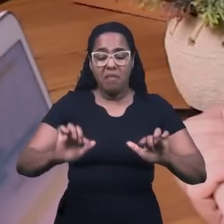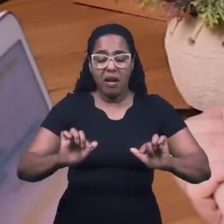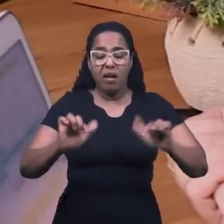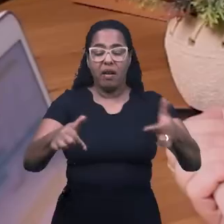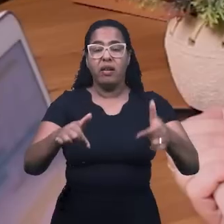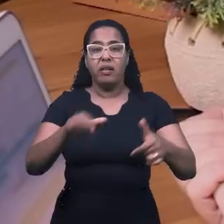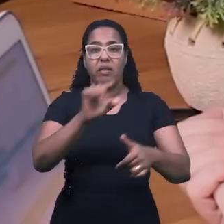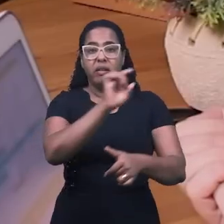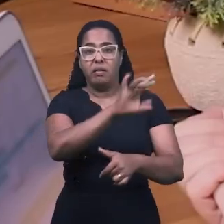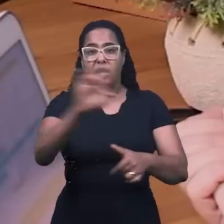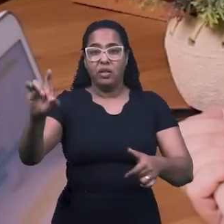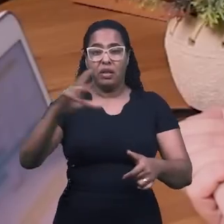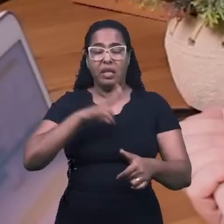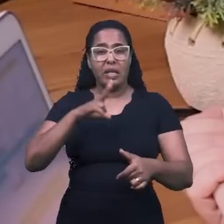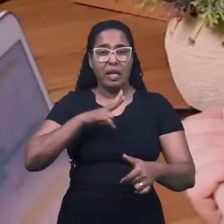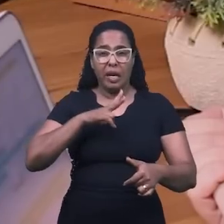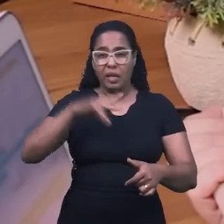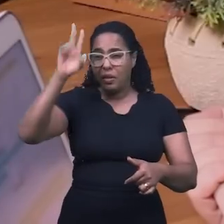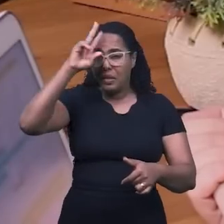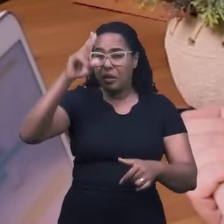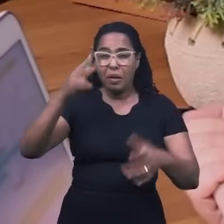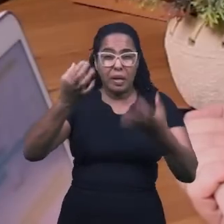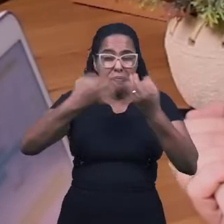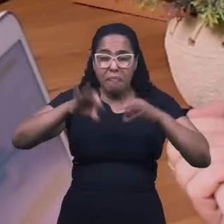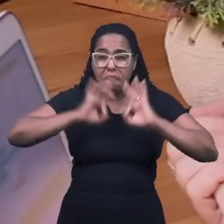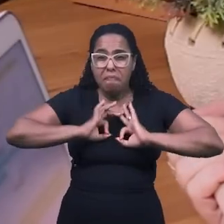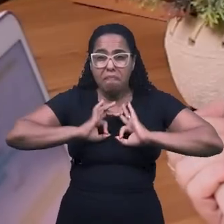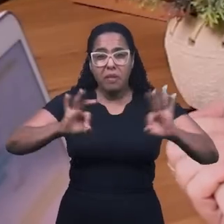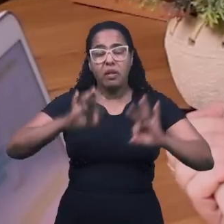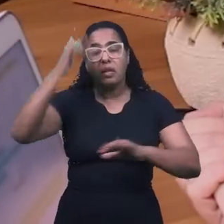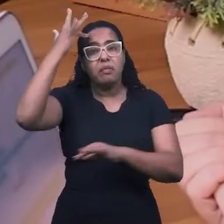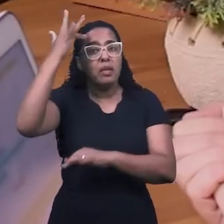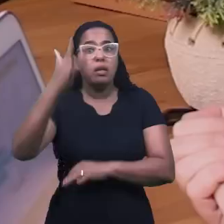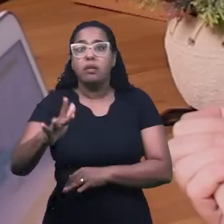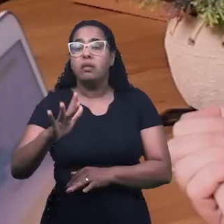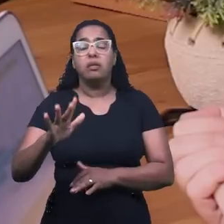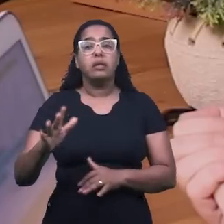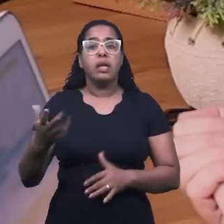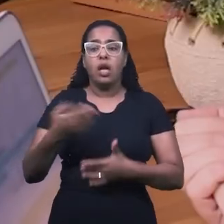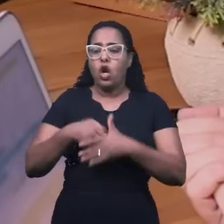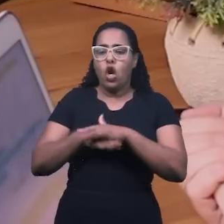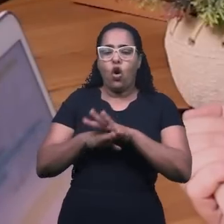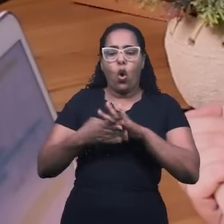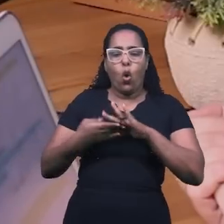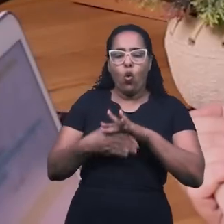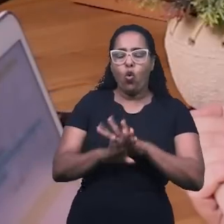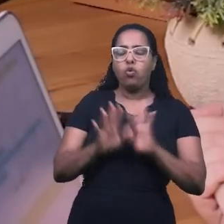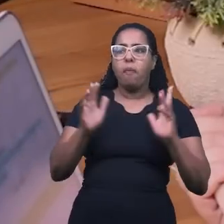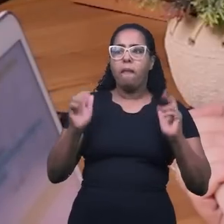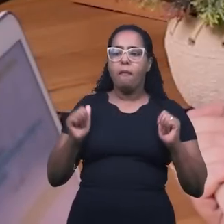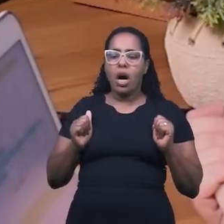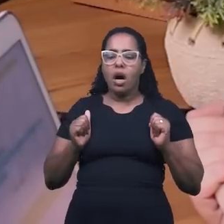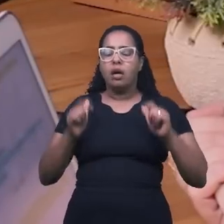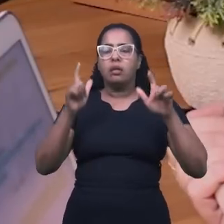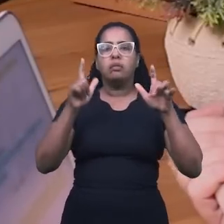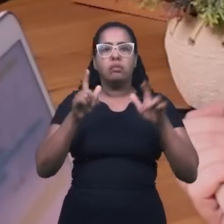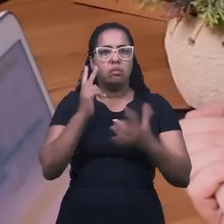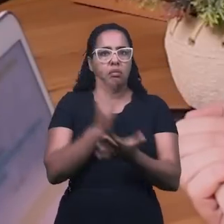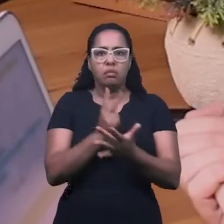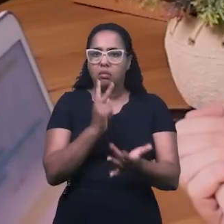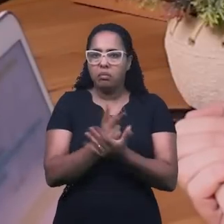de cada um uma história extraordinária. Então, eu não sei. Não se acostume aonde você